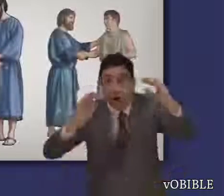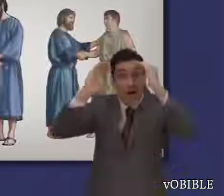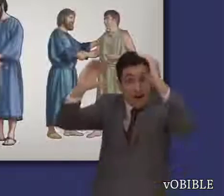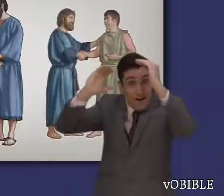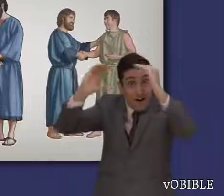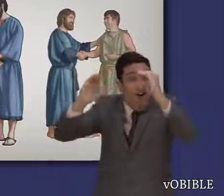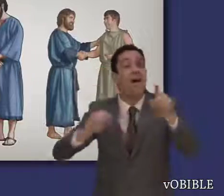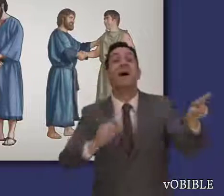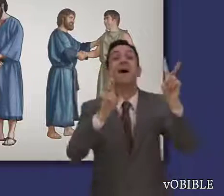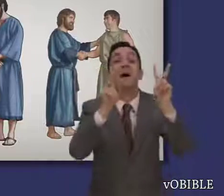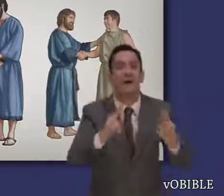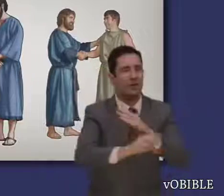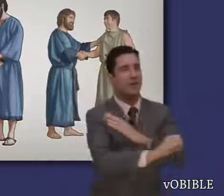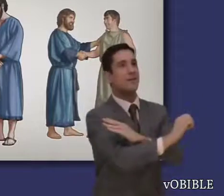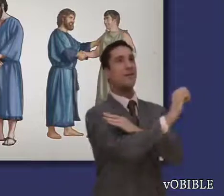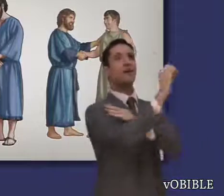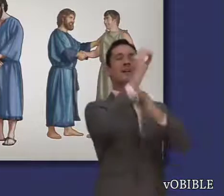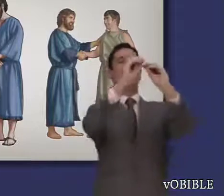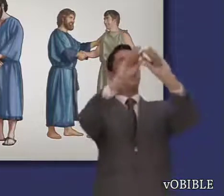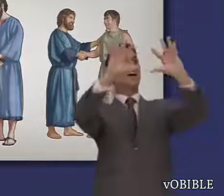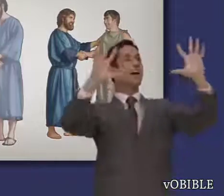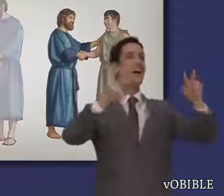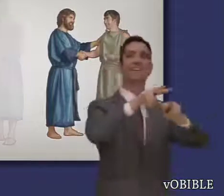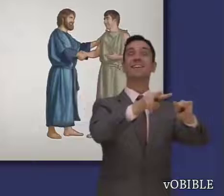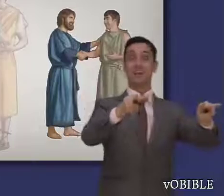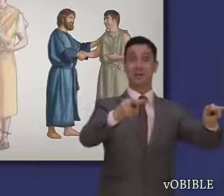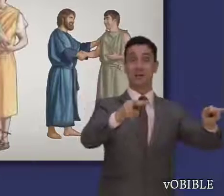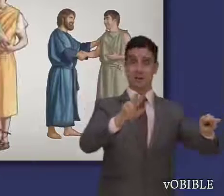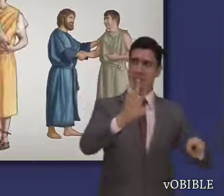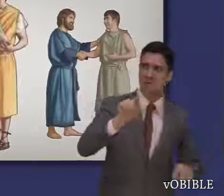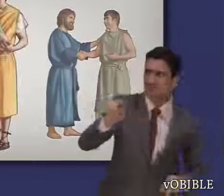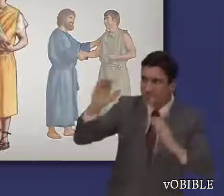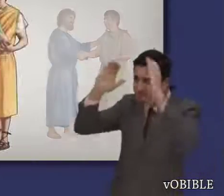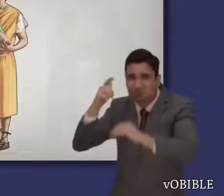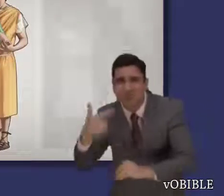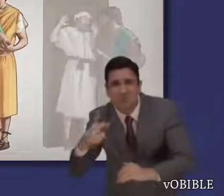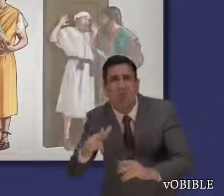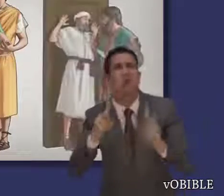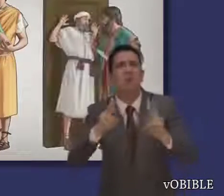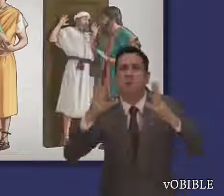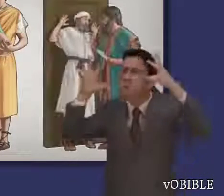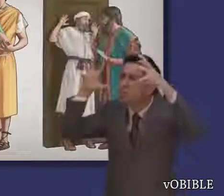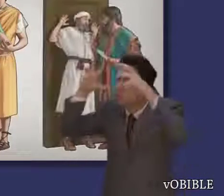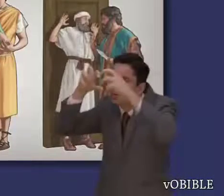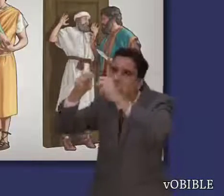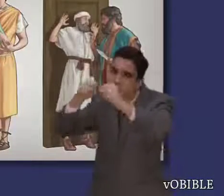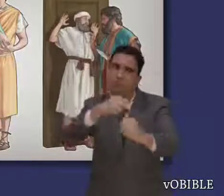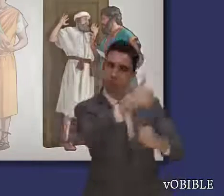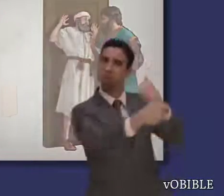que obedecem a Deus de filhos da luz, fazendo um contraste com aqueles que não obedecem a Deus.